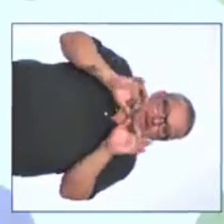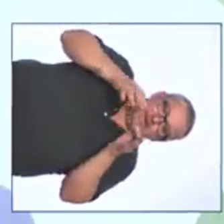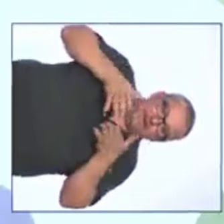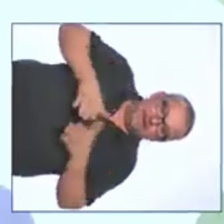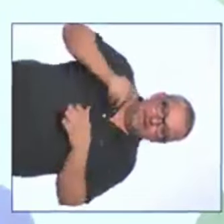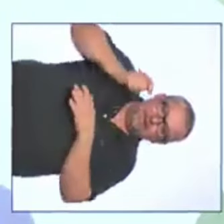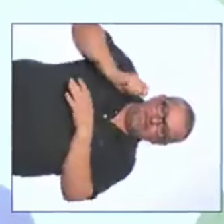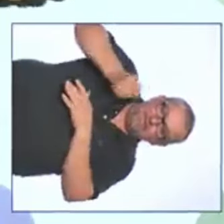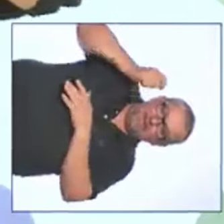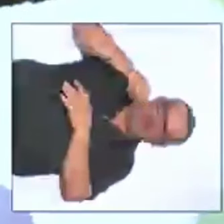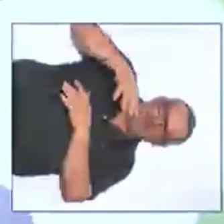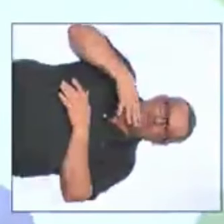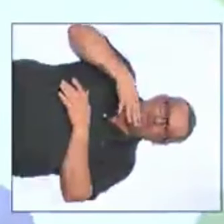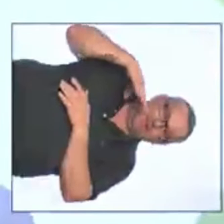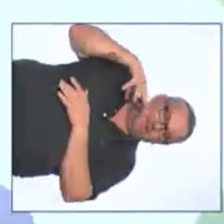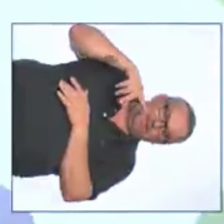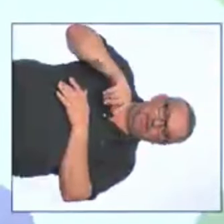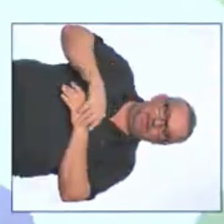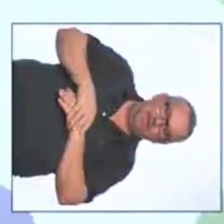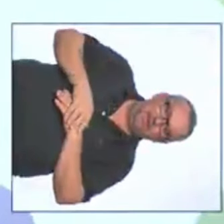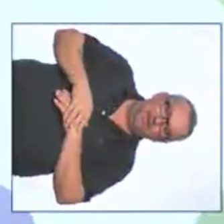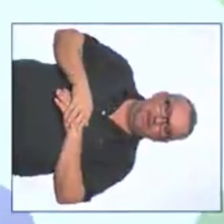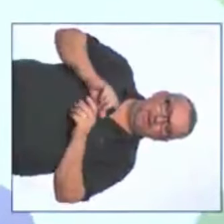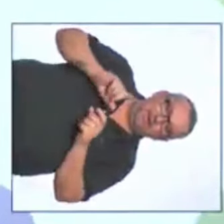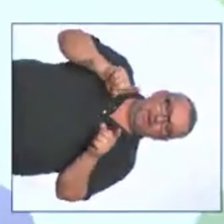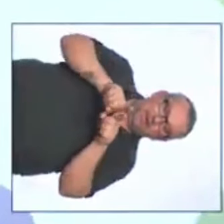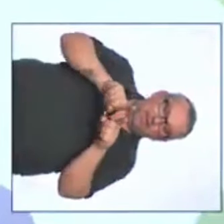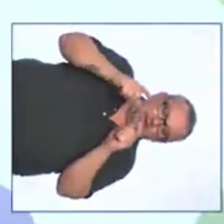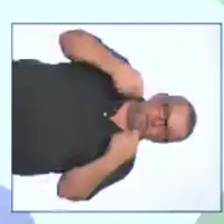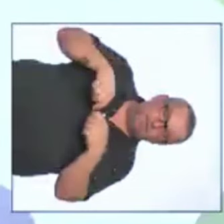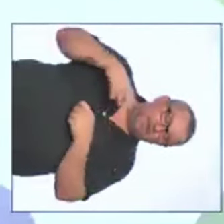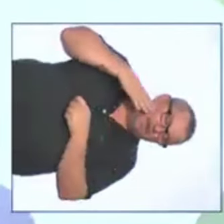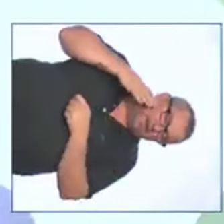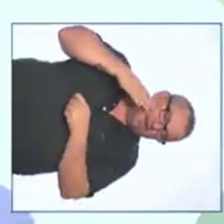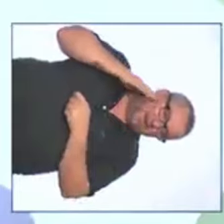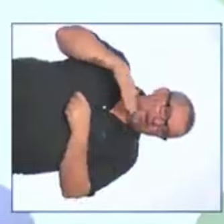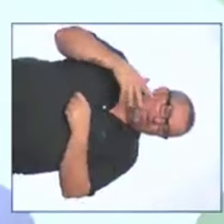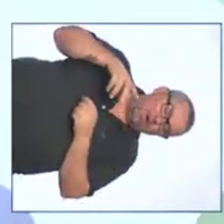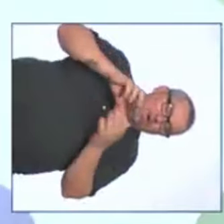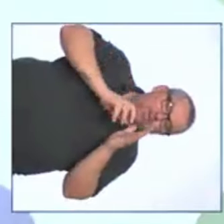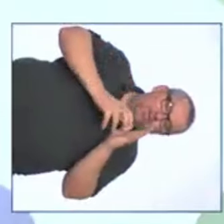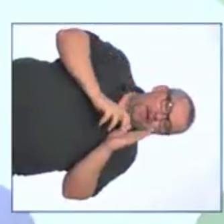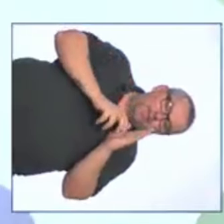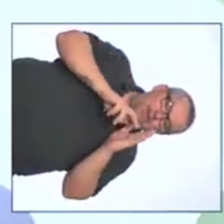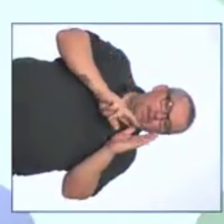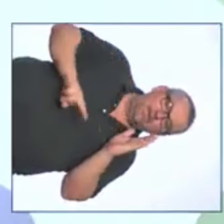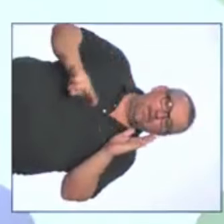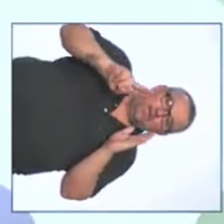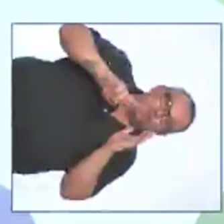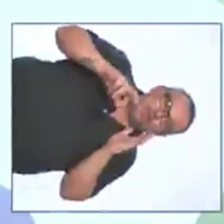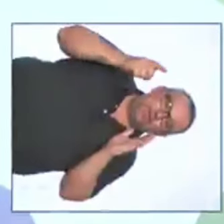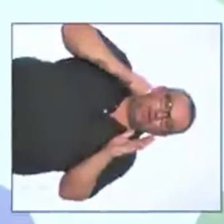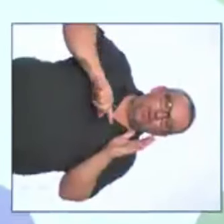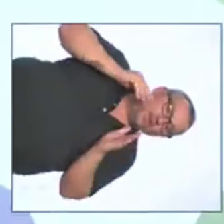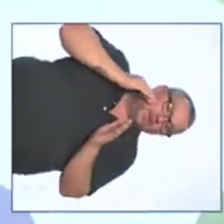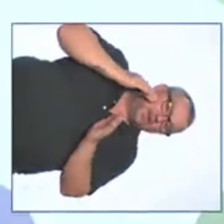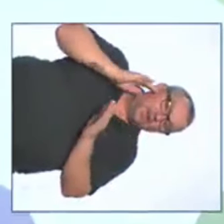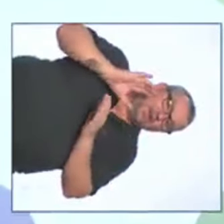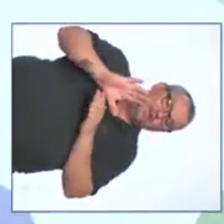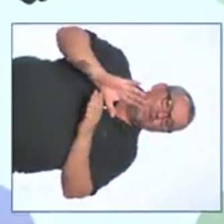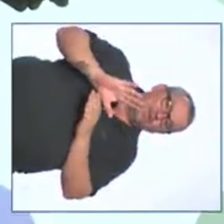fada sensata com conhecimento da humanidade e a gente também precisa entender quais são as ferramentas que a gente pode usar para entender isso